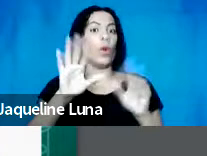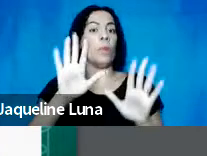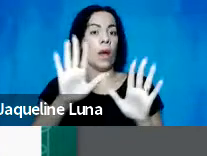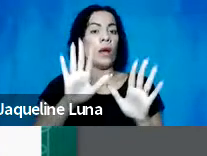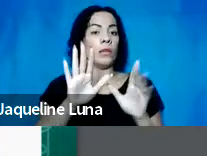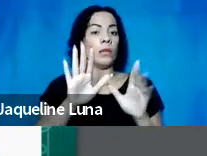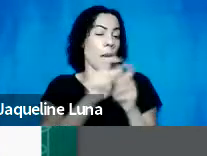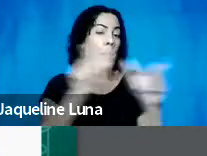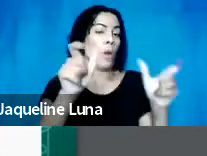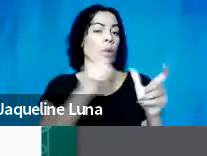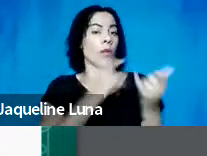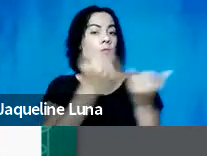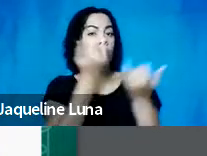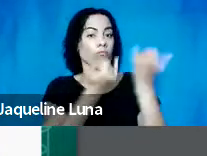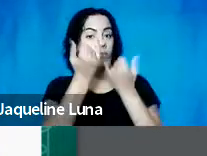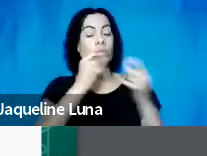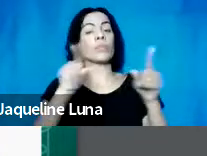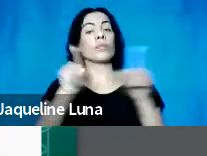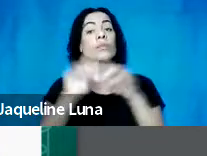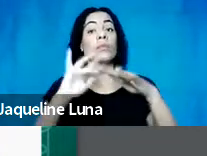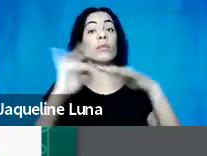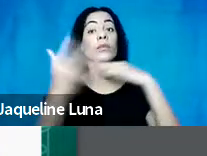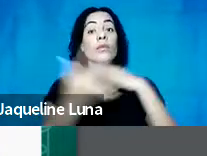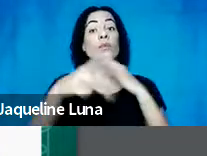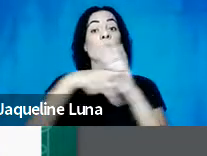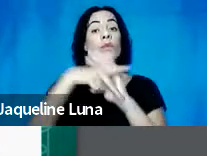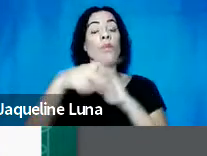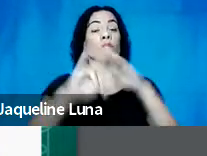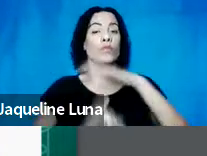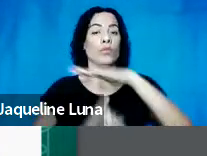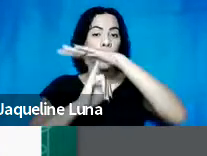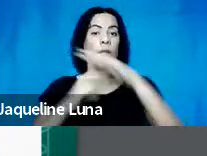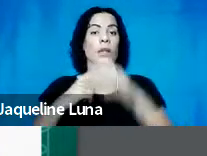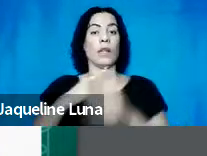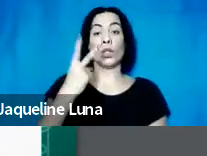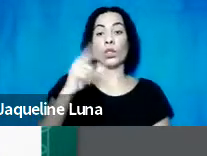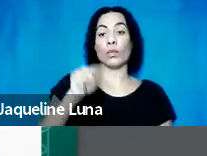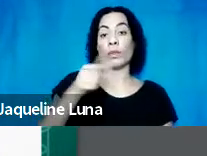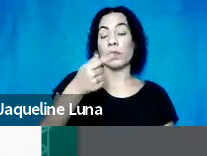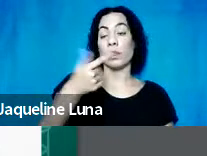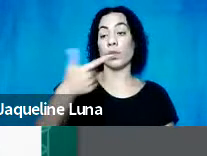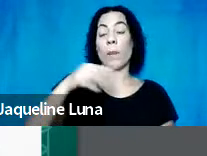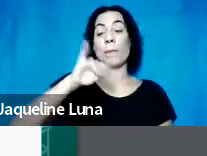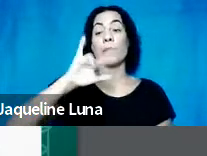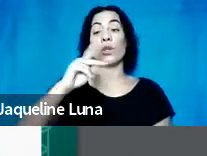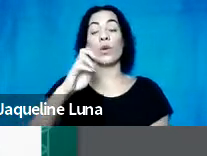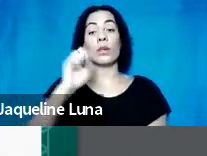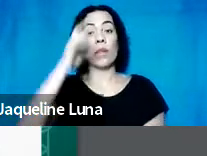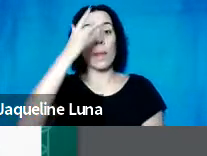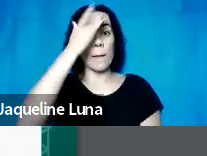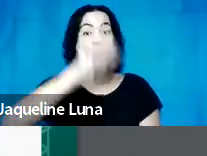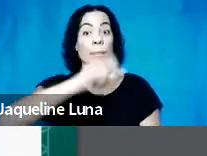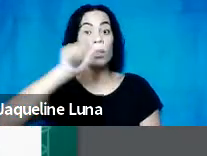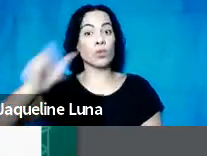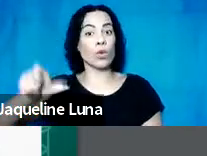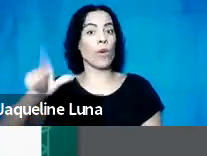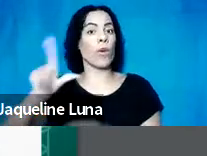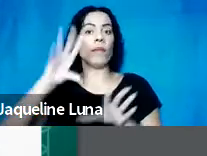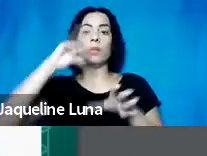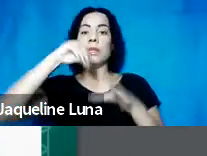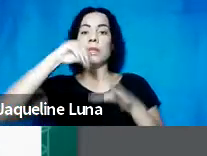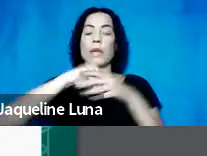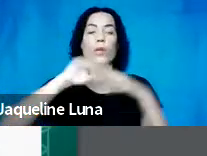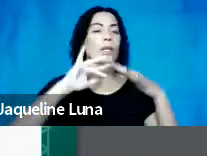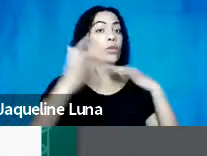recebendo. E das redes sociais dessas instituições, a gente tem 2,72 milhões de pessoas aí, somando as redes sociais